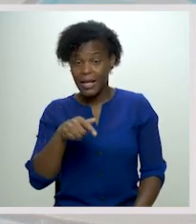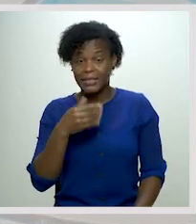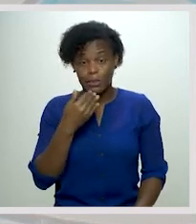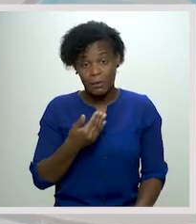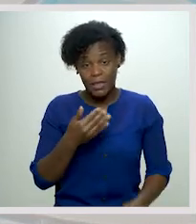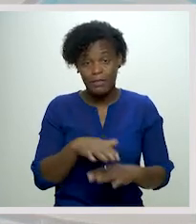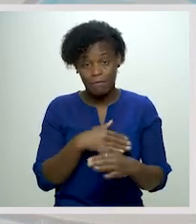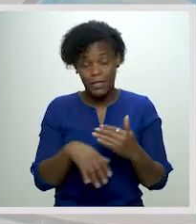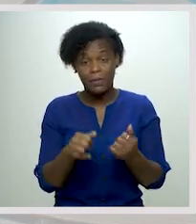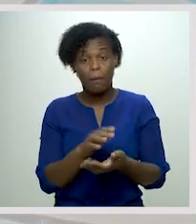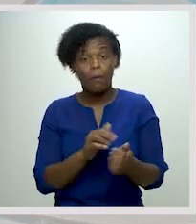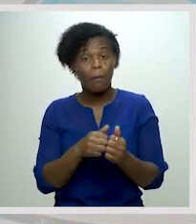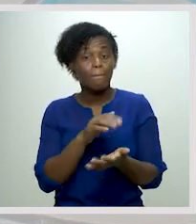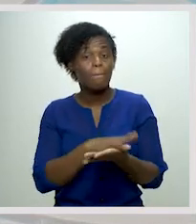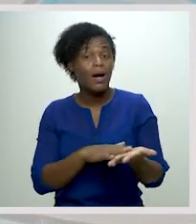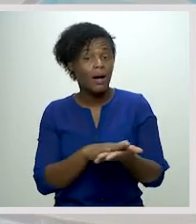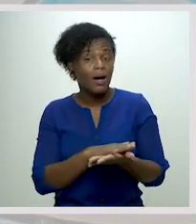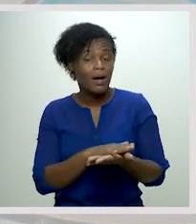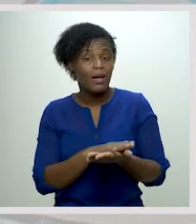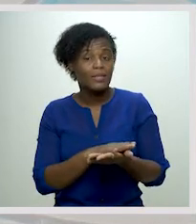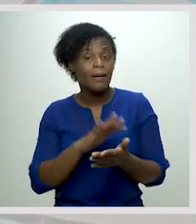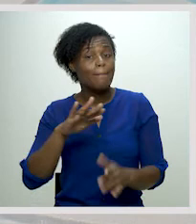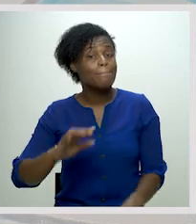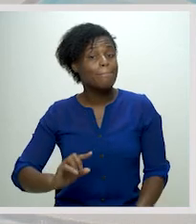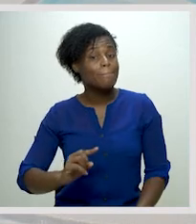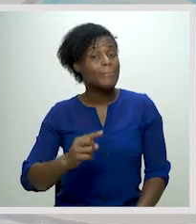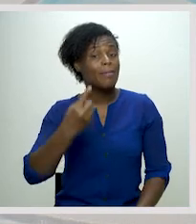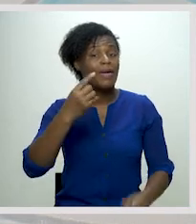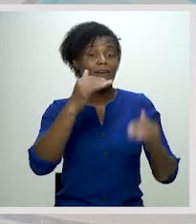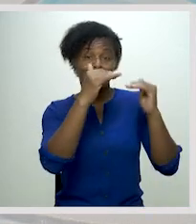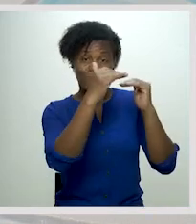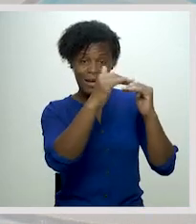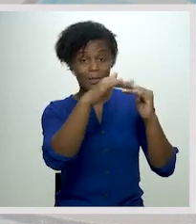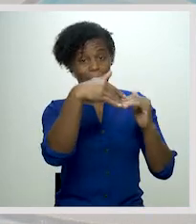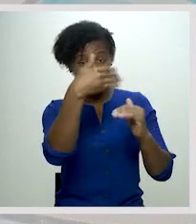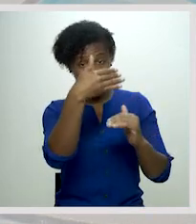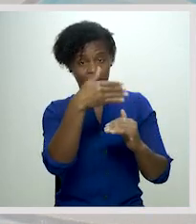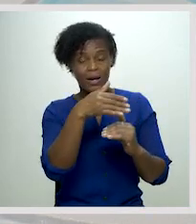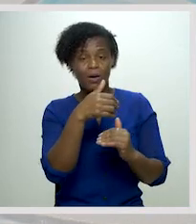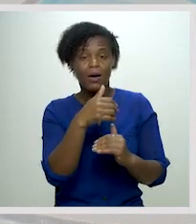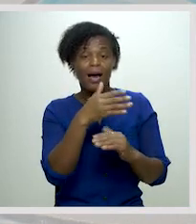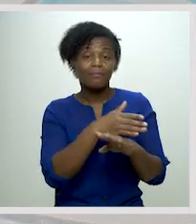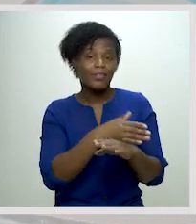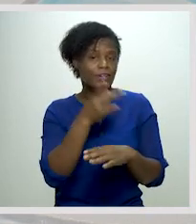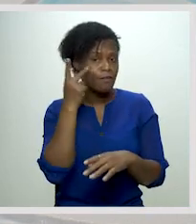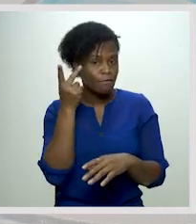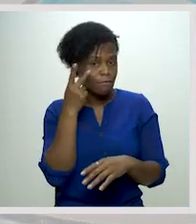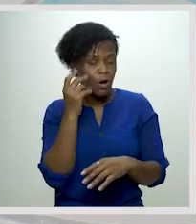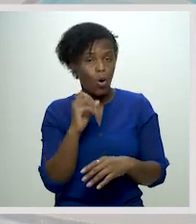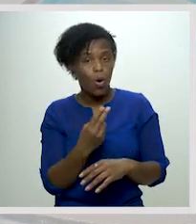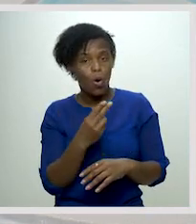essa experiência baseando no quê? Na primeira fase